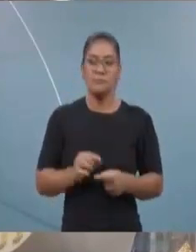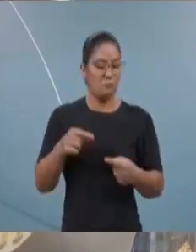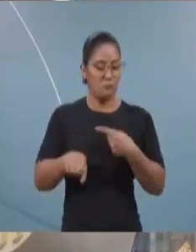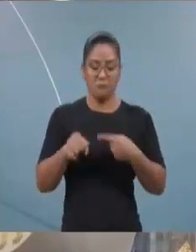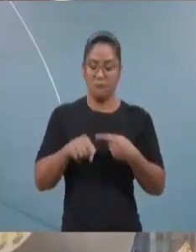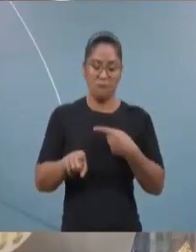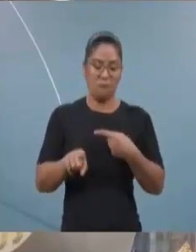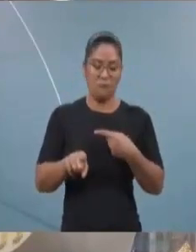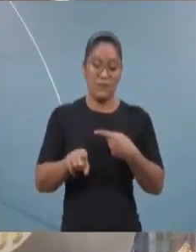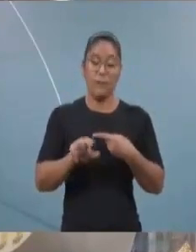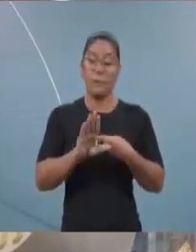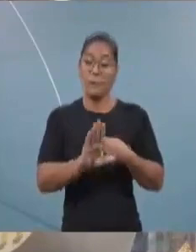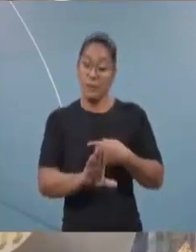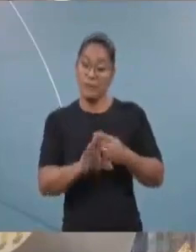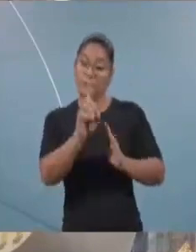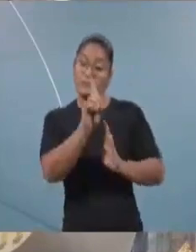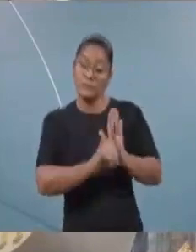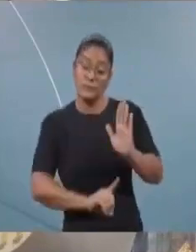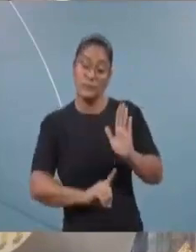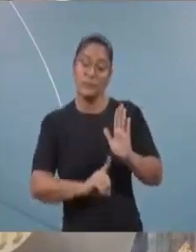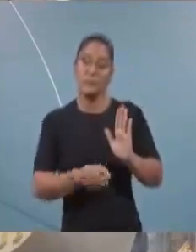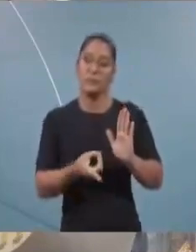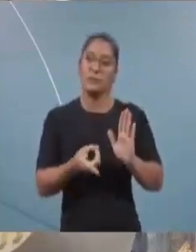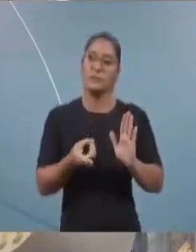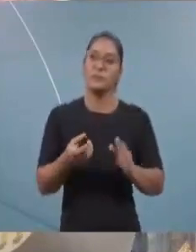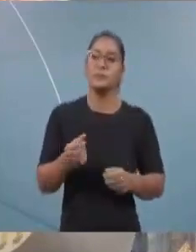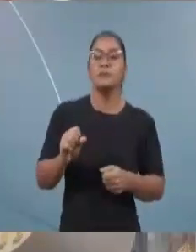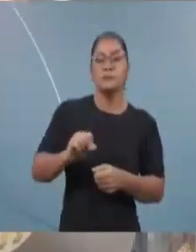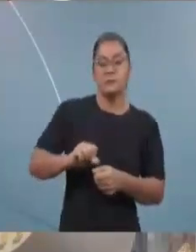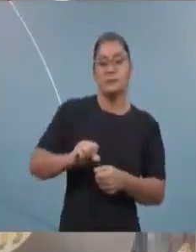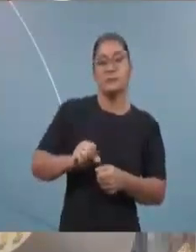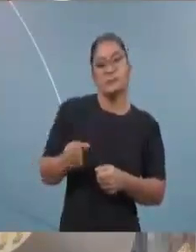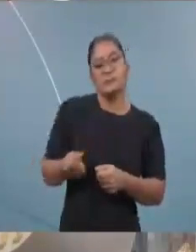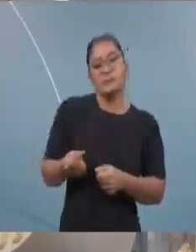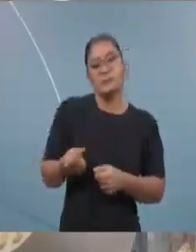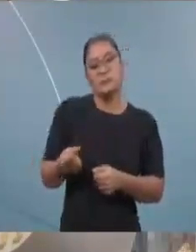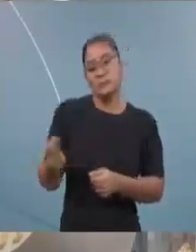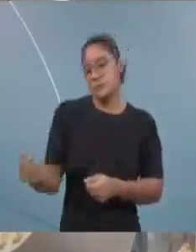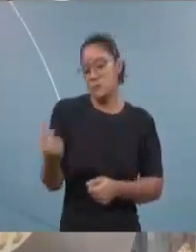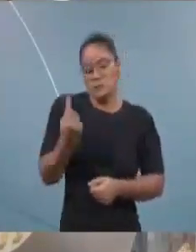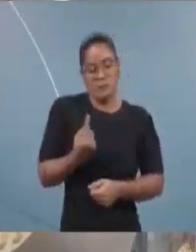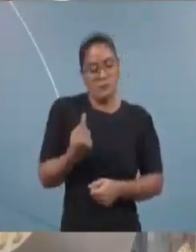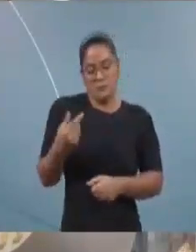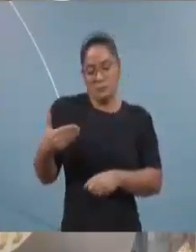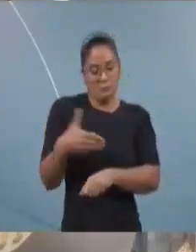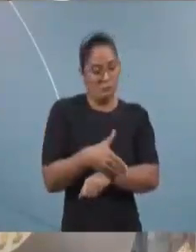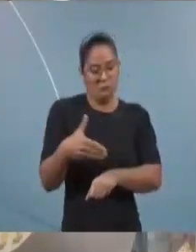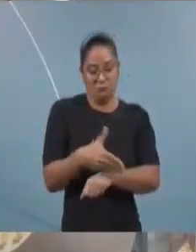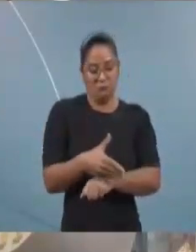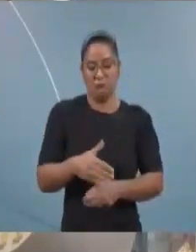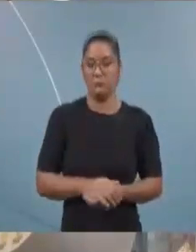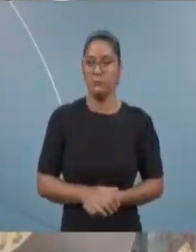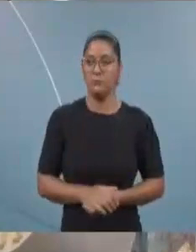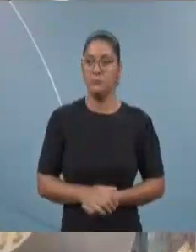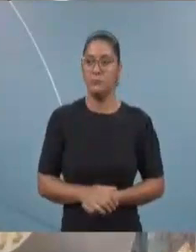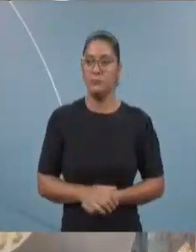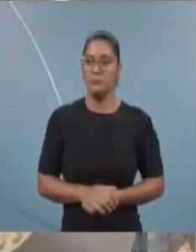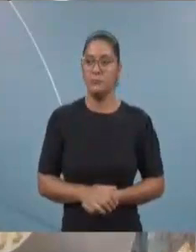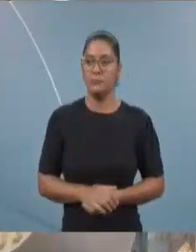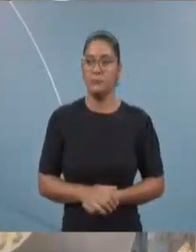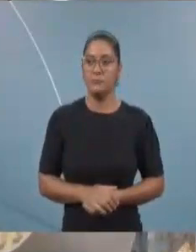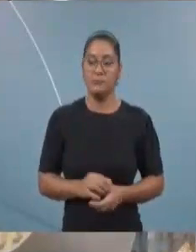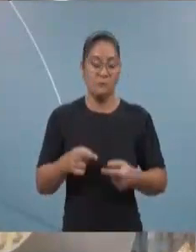concordância mas demos o direito a aos colegas de fazerem Apenas não viemos não participamos porque não temos